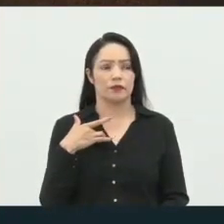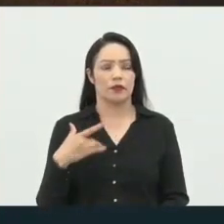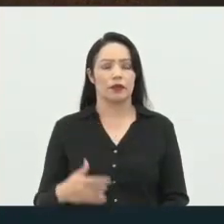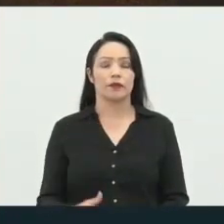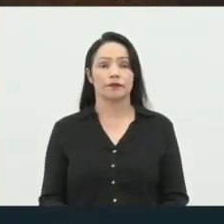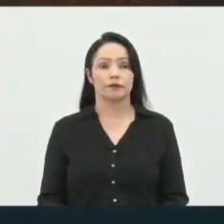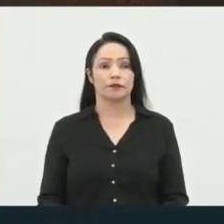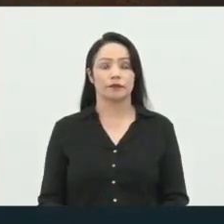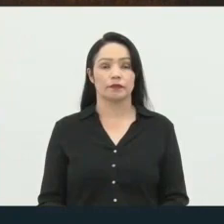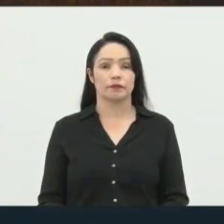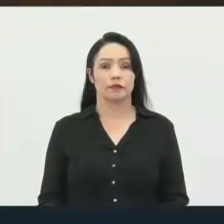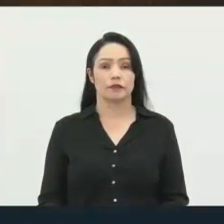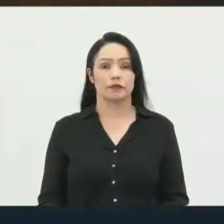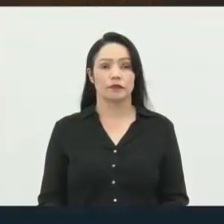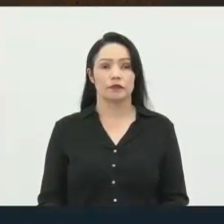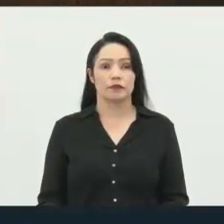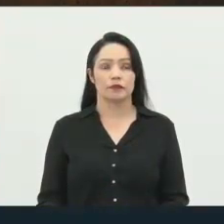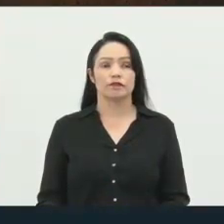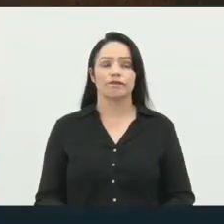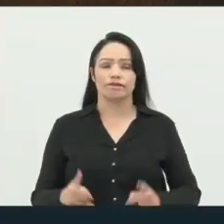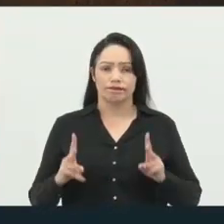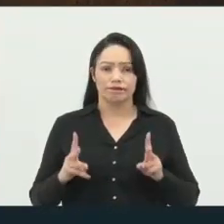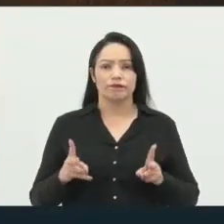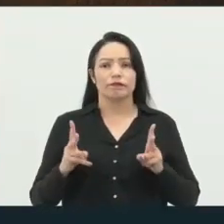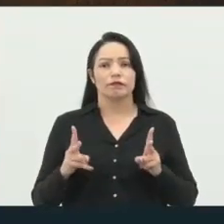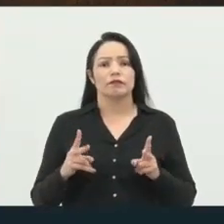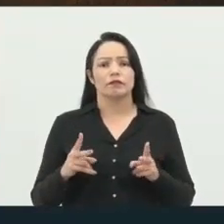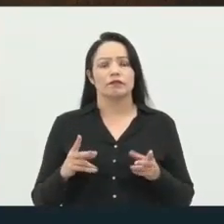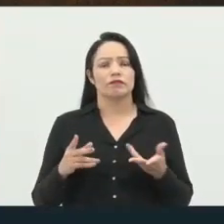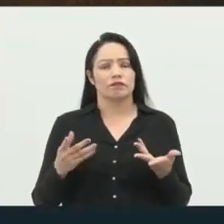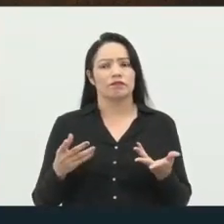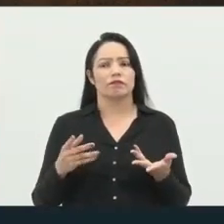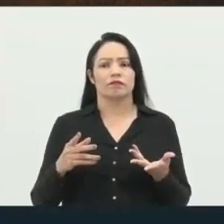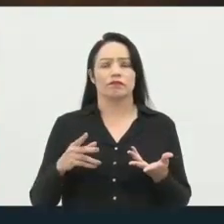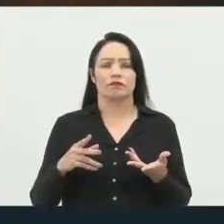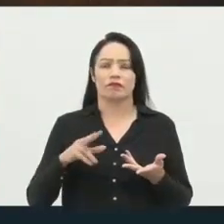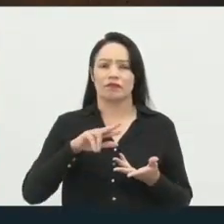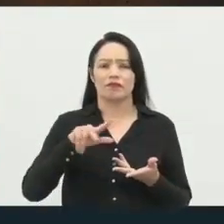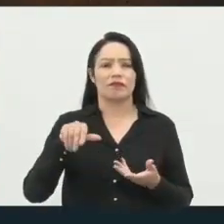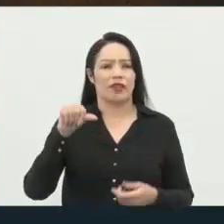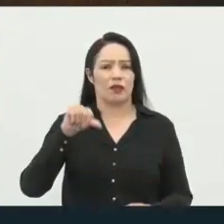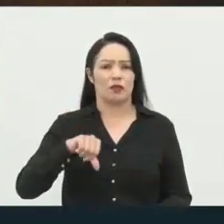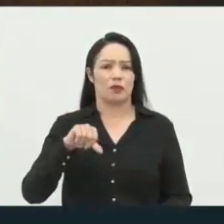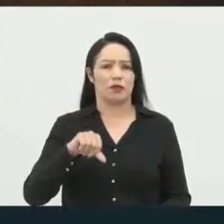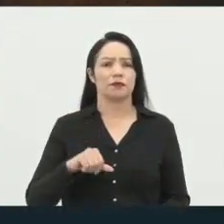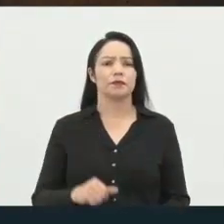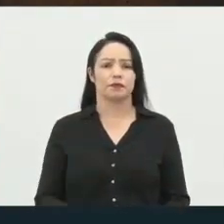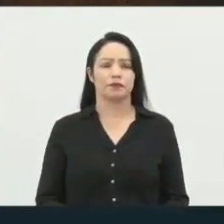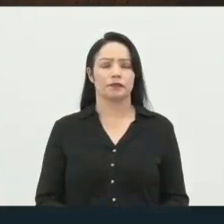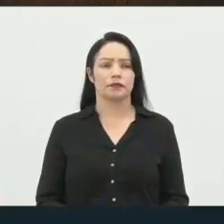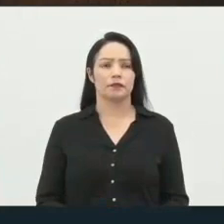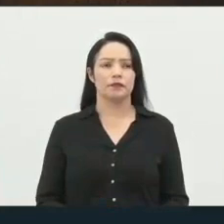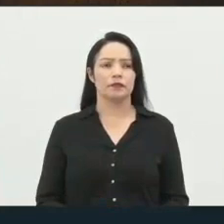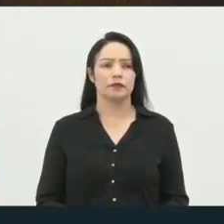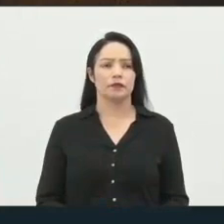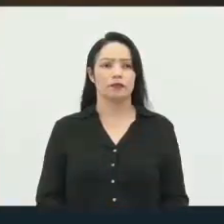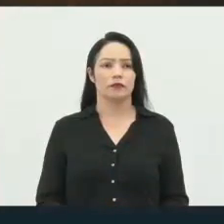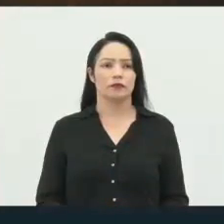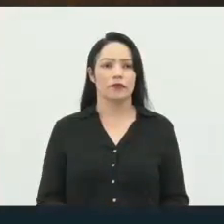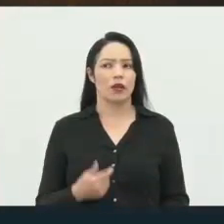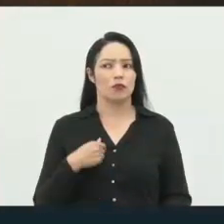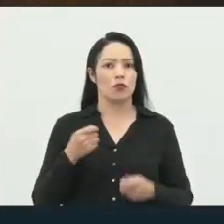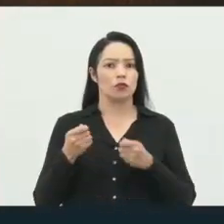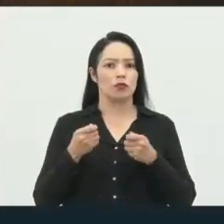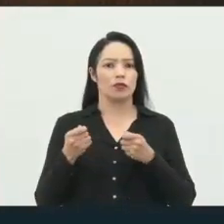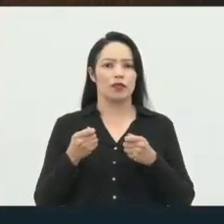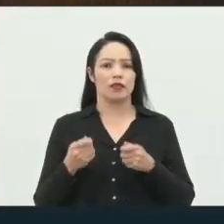continua algo triste deplorável né medir um pouco as palavras aqui para a gente não